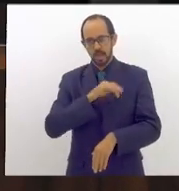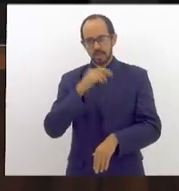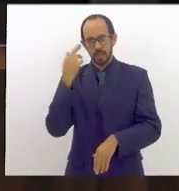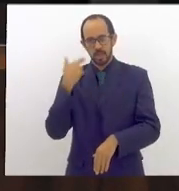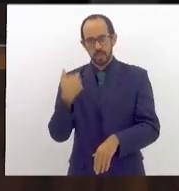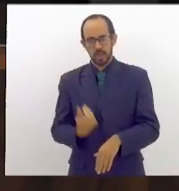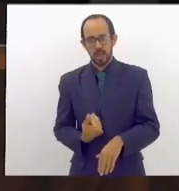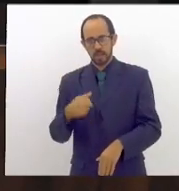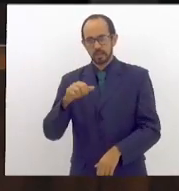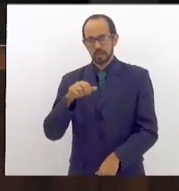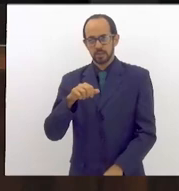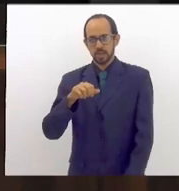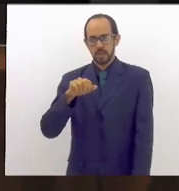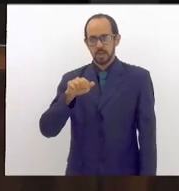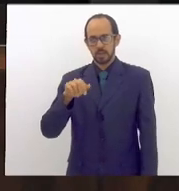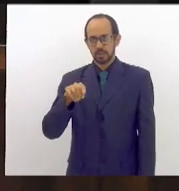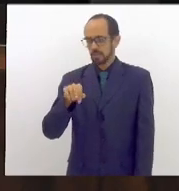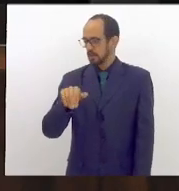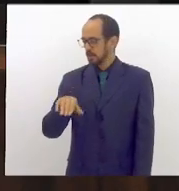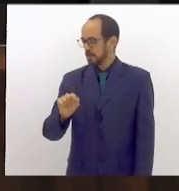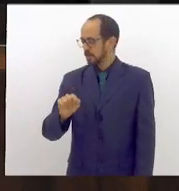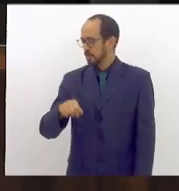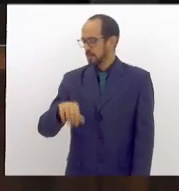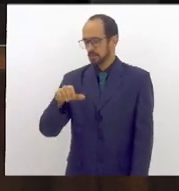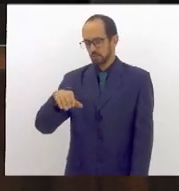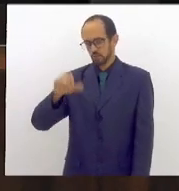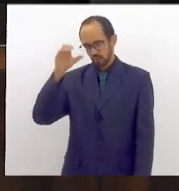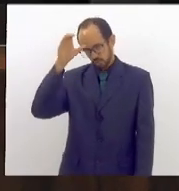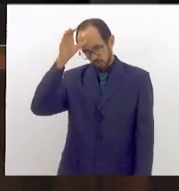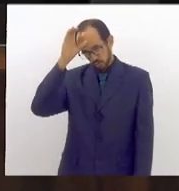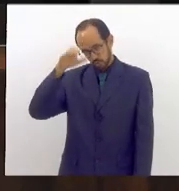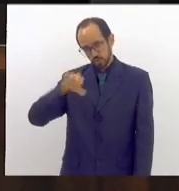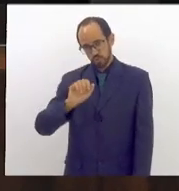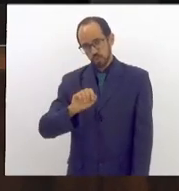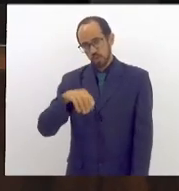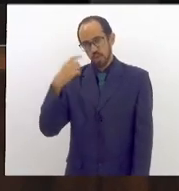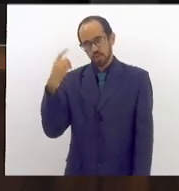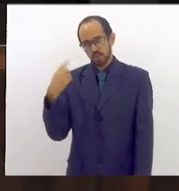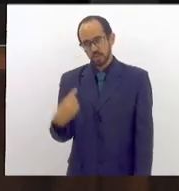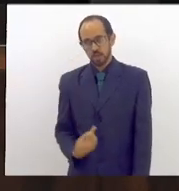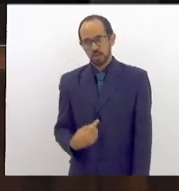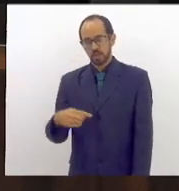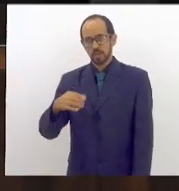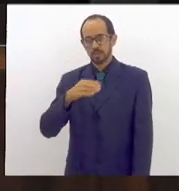Adriana a tia Mônica Dani Célia